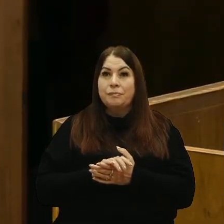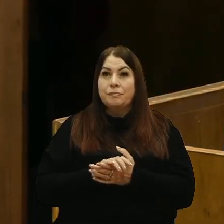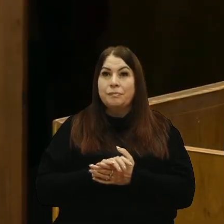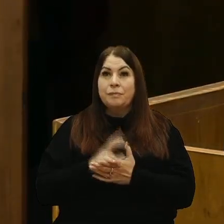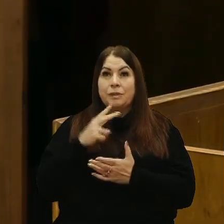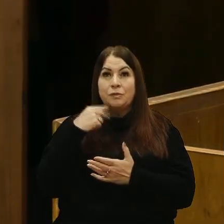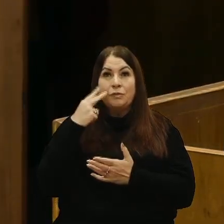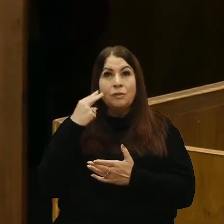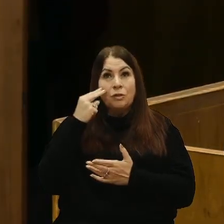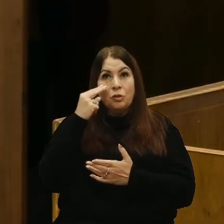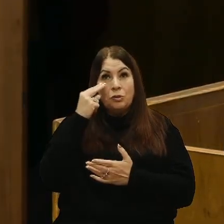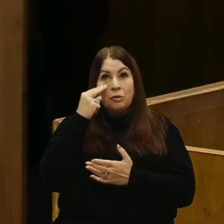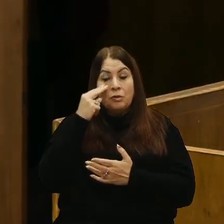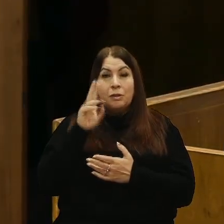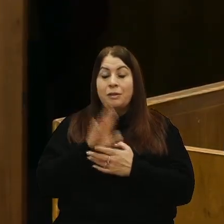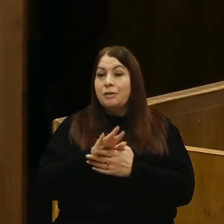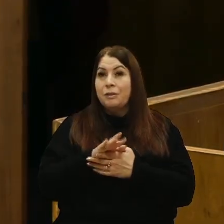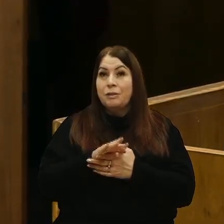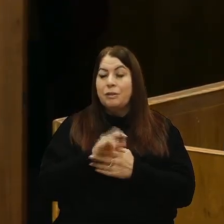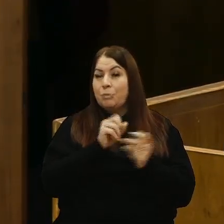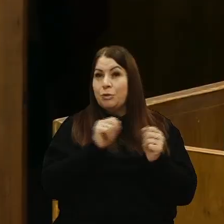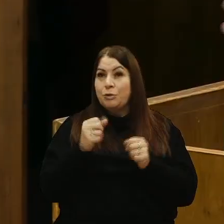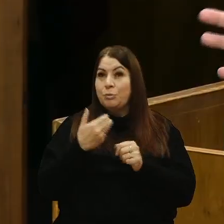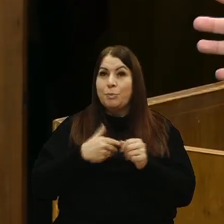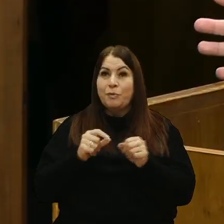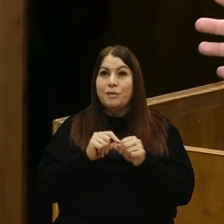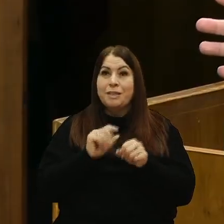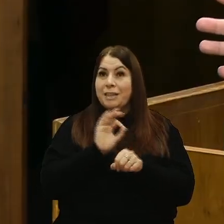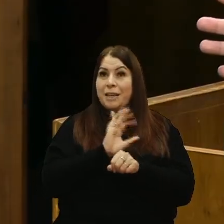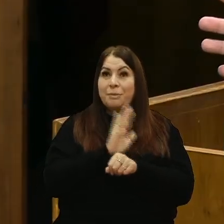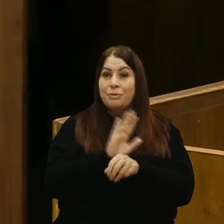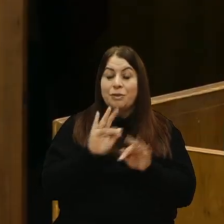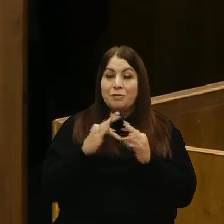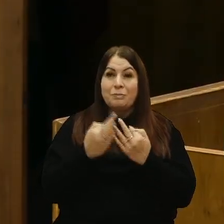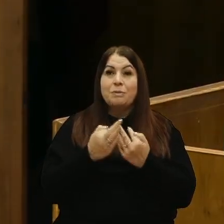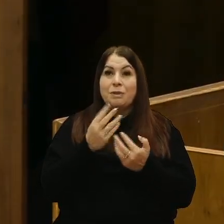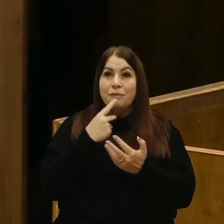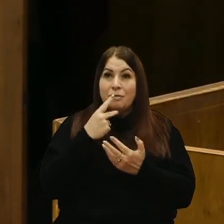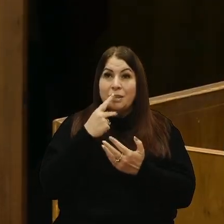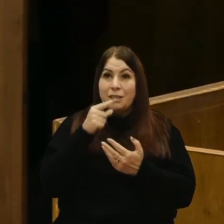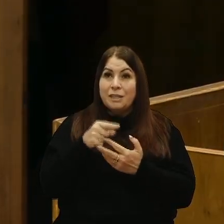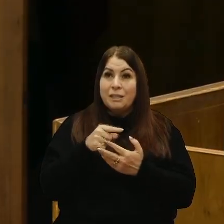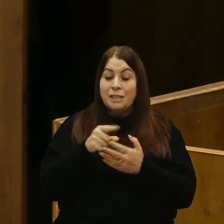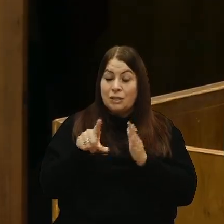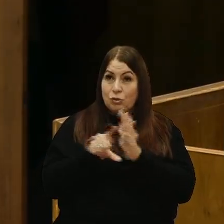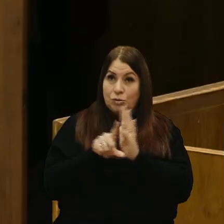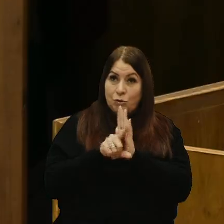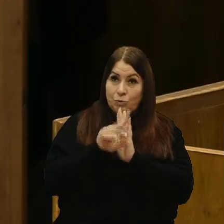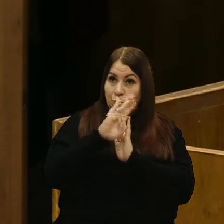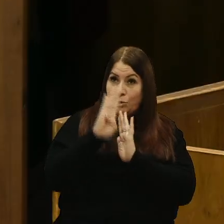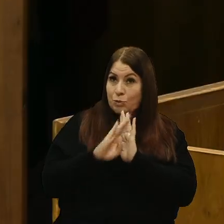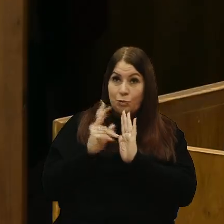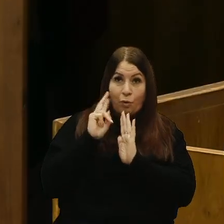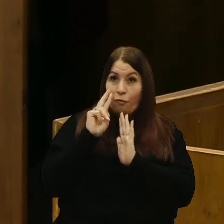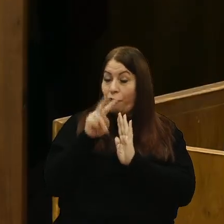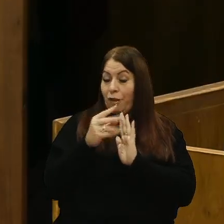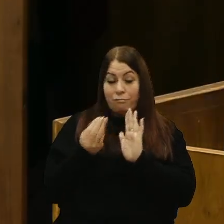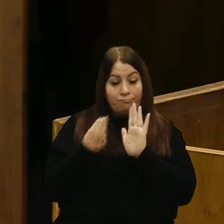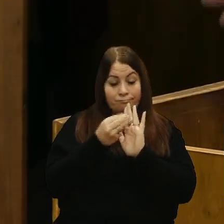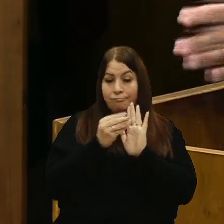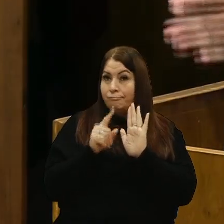Vereador Fantinel, que o poder público não pode fazer nada por aquelas famílias. Eu dizia, a legislação do Brasil não prevê que